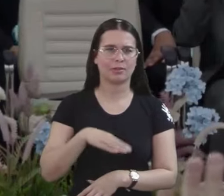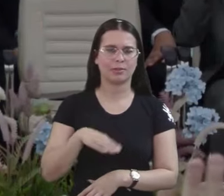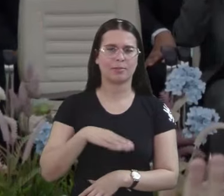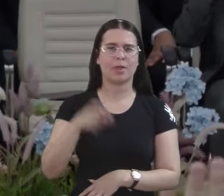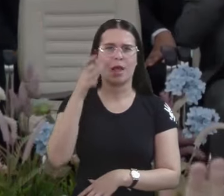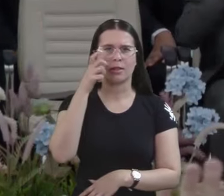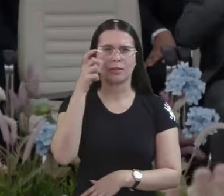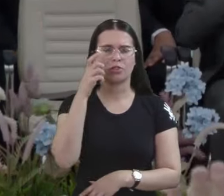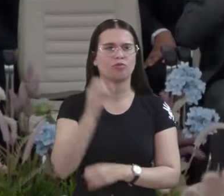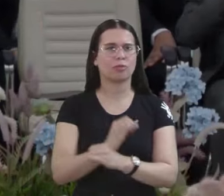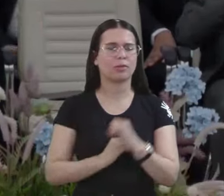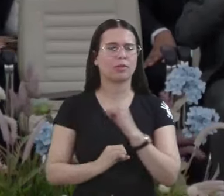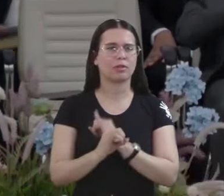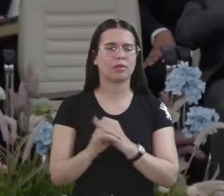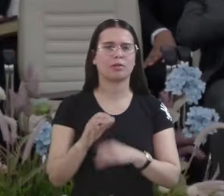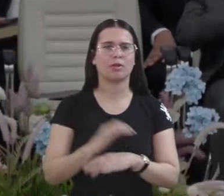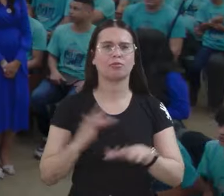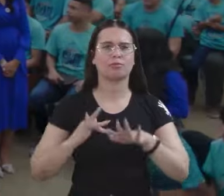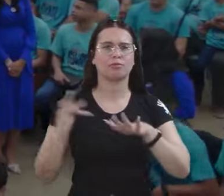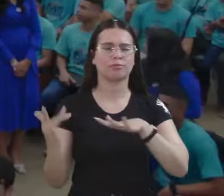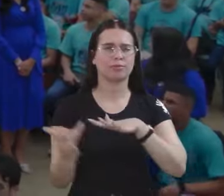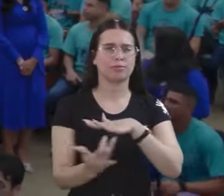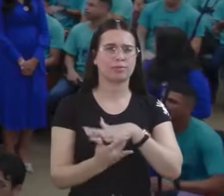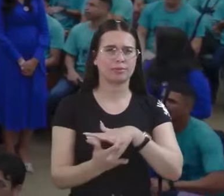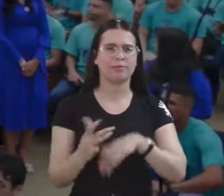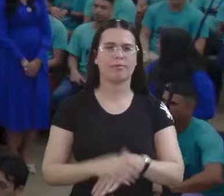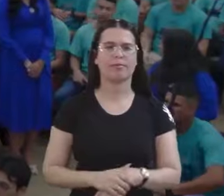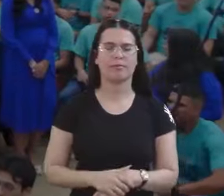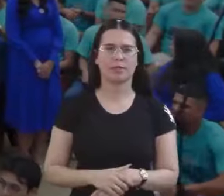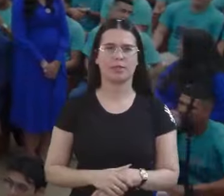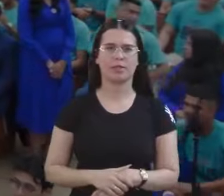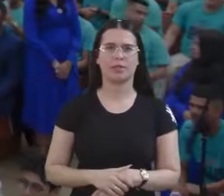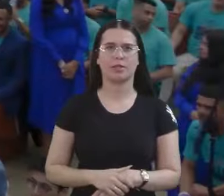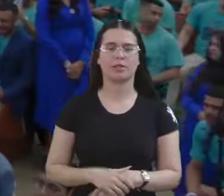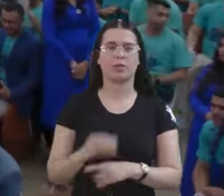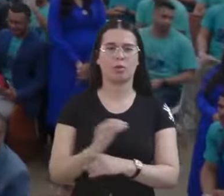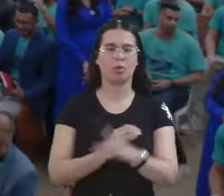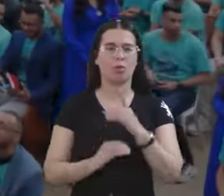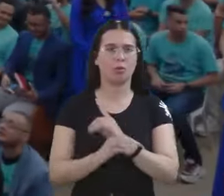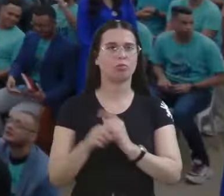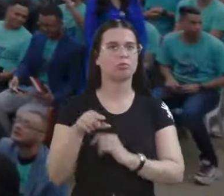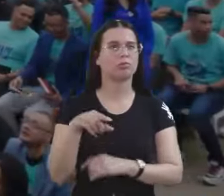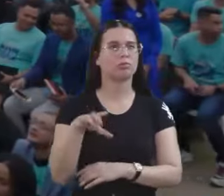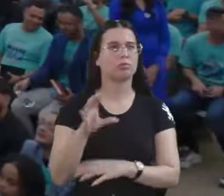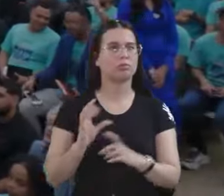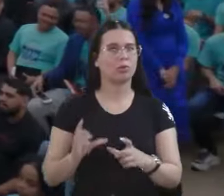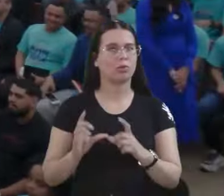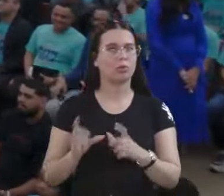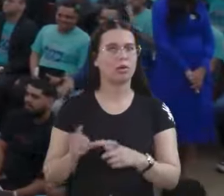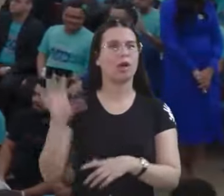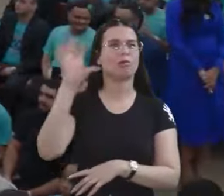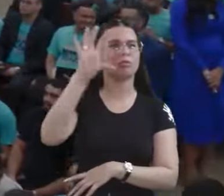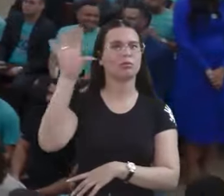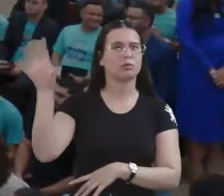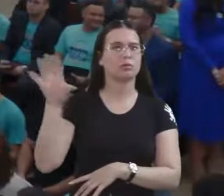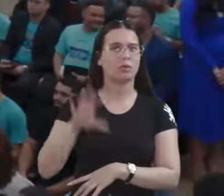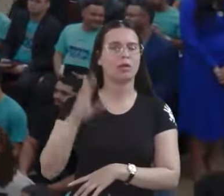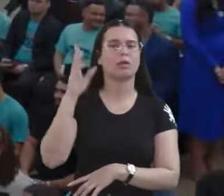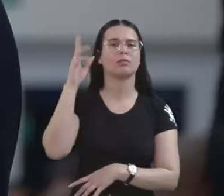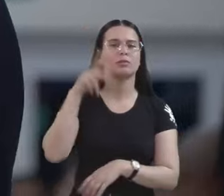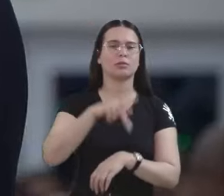aqui. Aleluia, estendendo o culto do Congresso aí na sua região, no seu estado, no seu